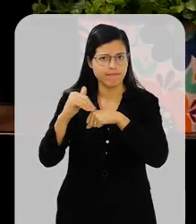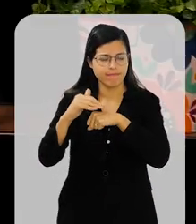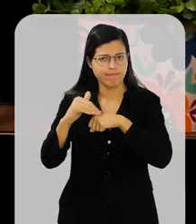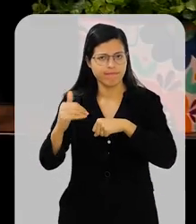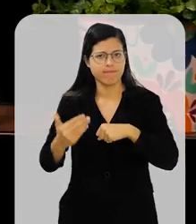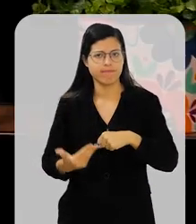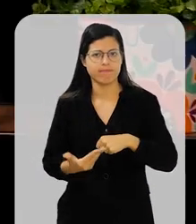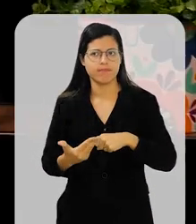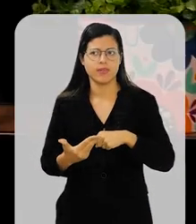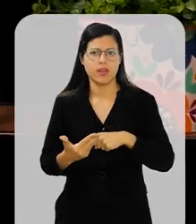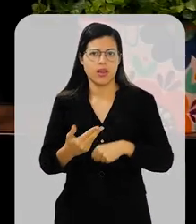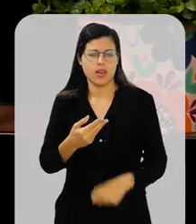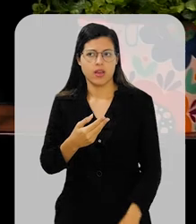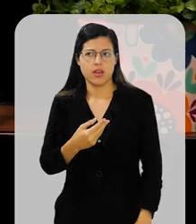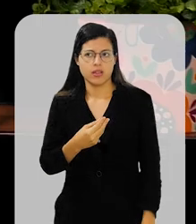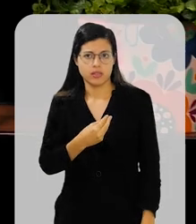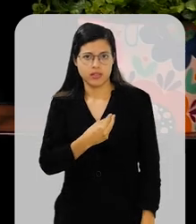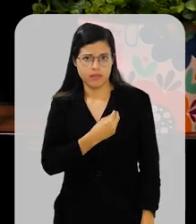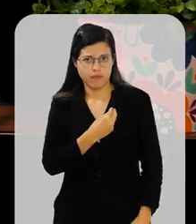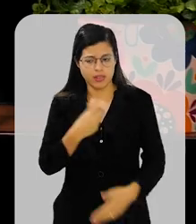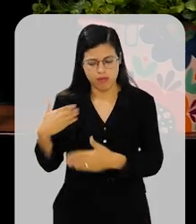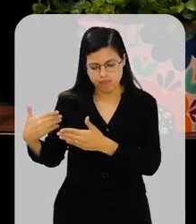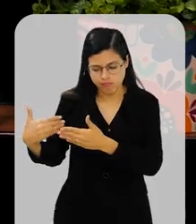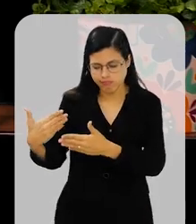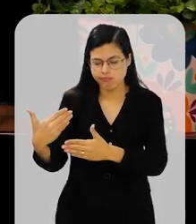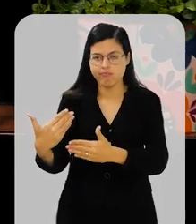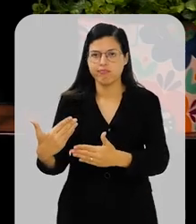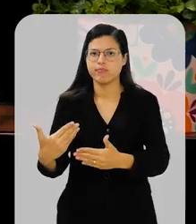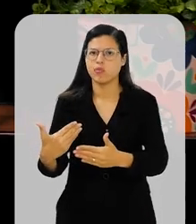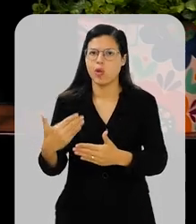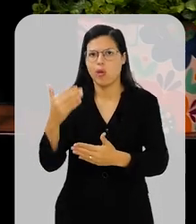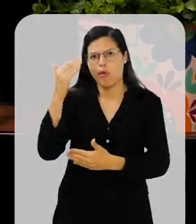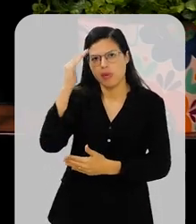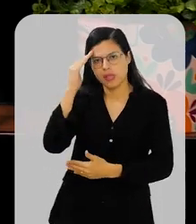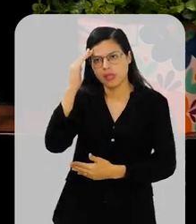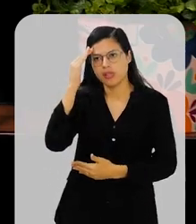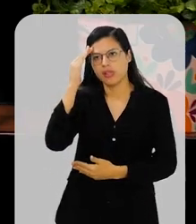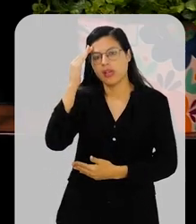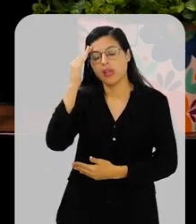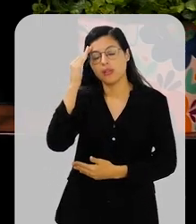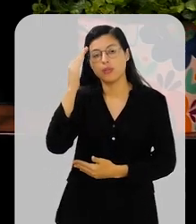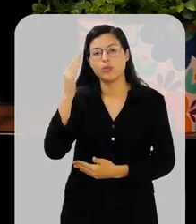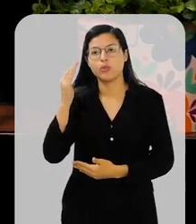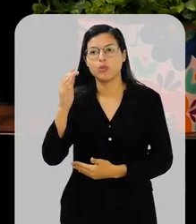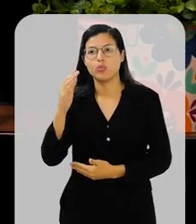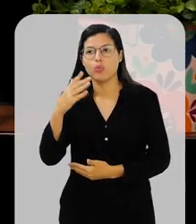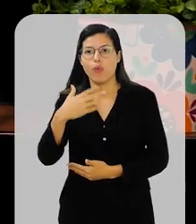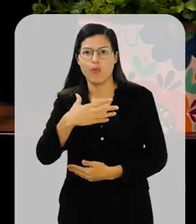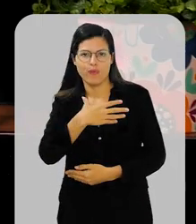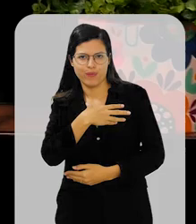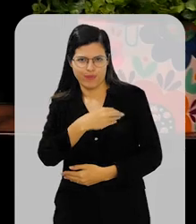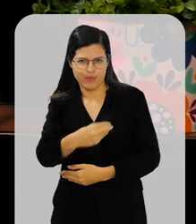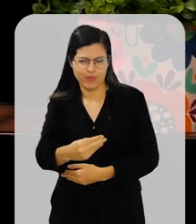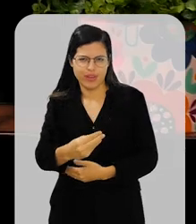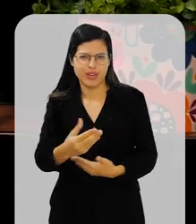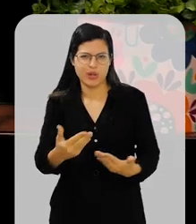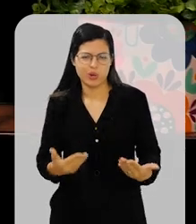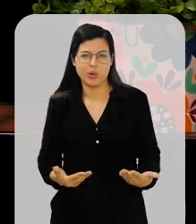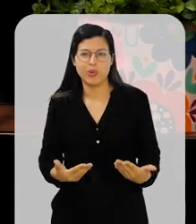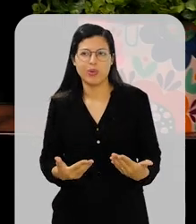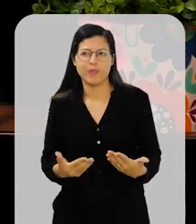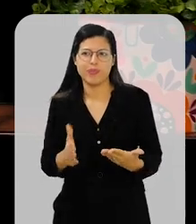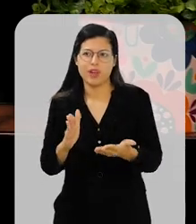tratado com carinho. E essa vida que nós estamos vivendo, né? Eu até entendo que os filhos,